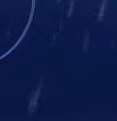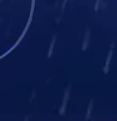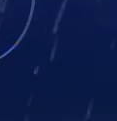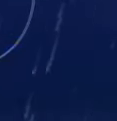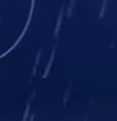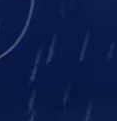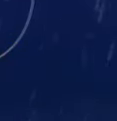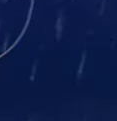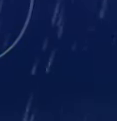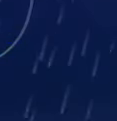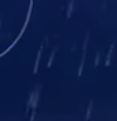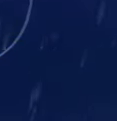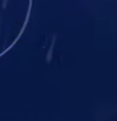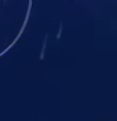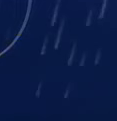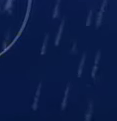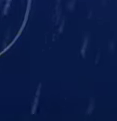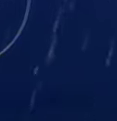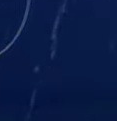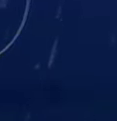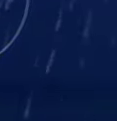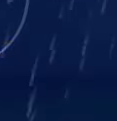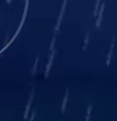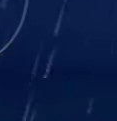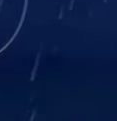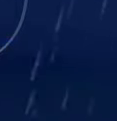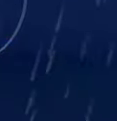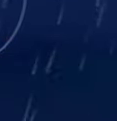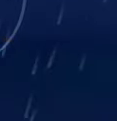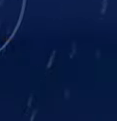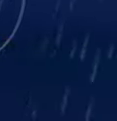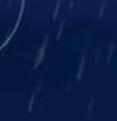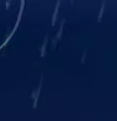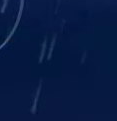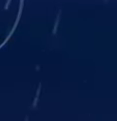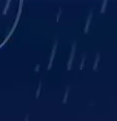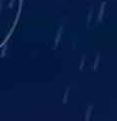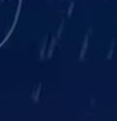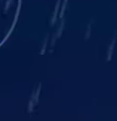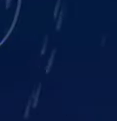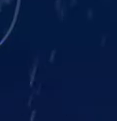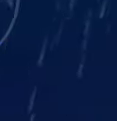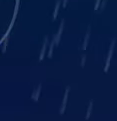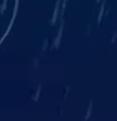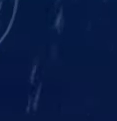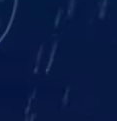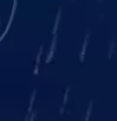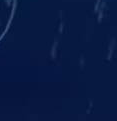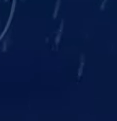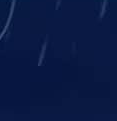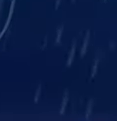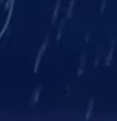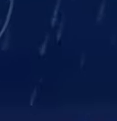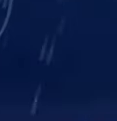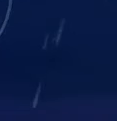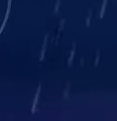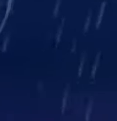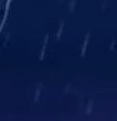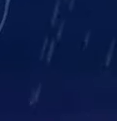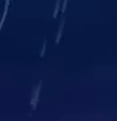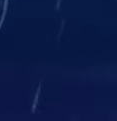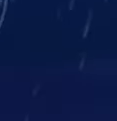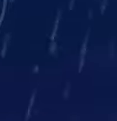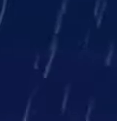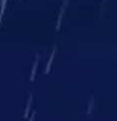outras cidades do Triângulo com previsão de chuvas localizadas e o calor fica mais controlado. A mínima prevista é de 15